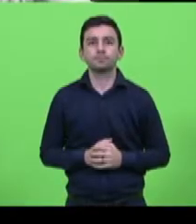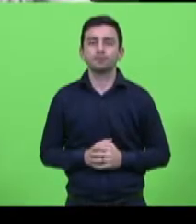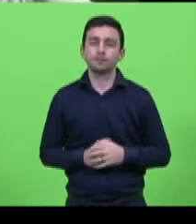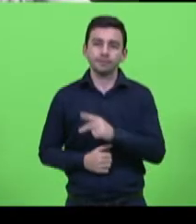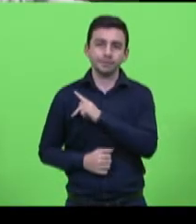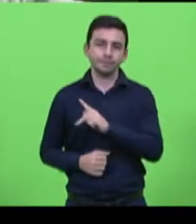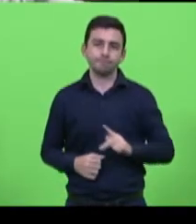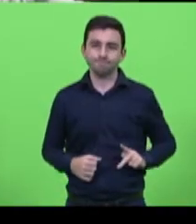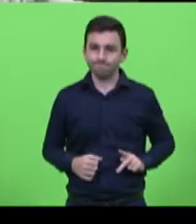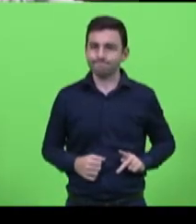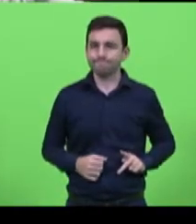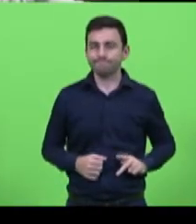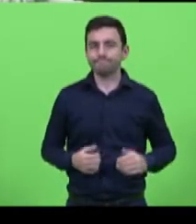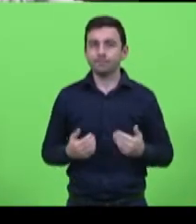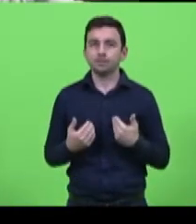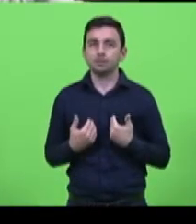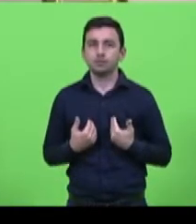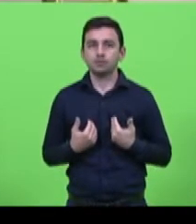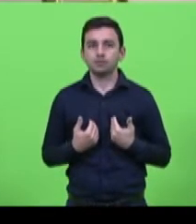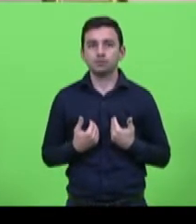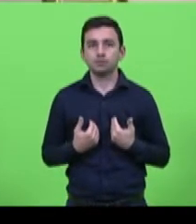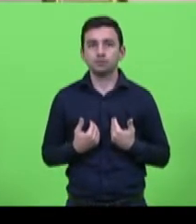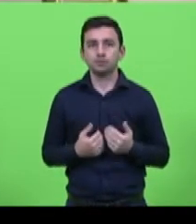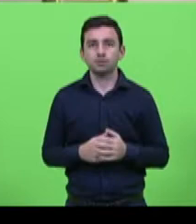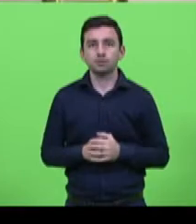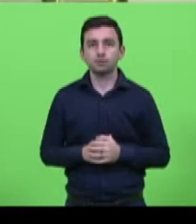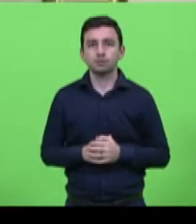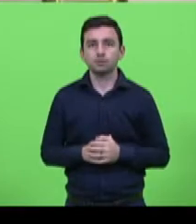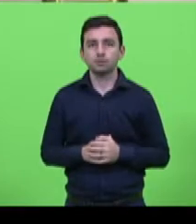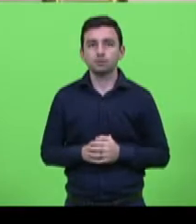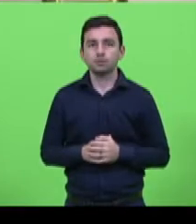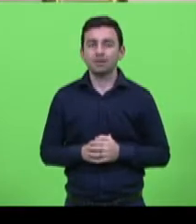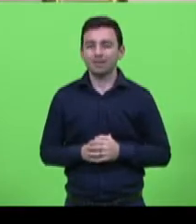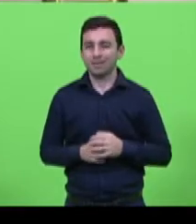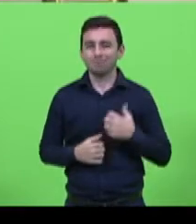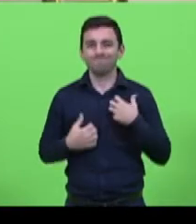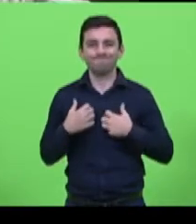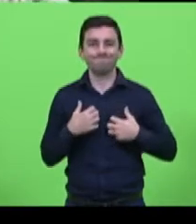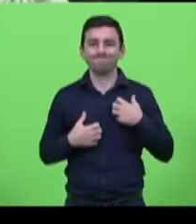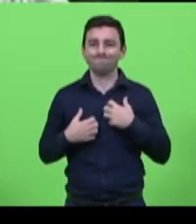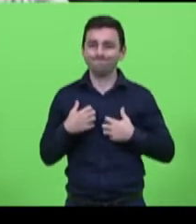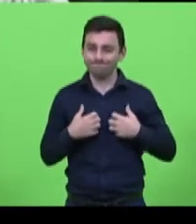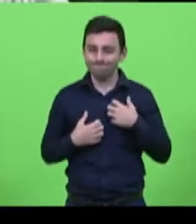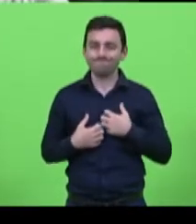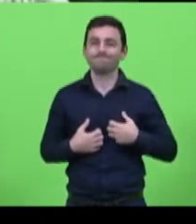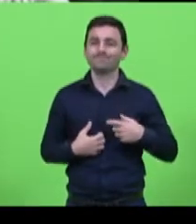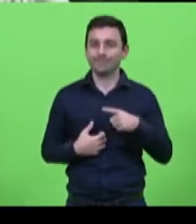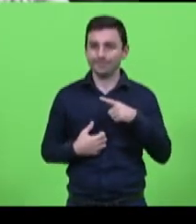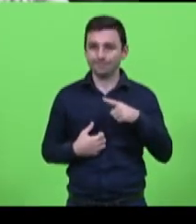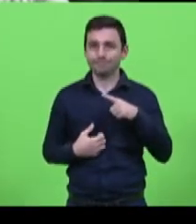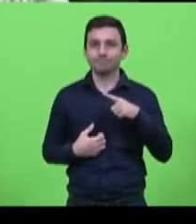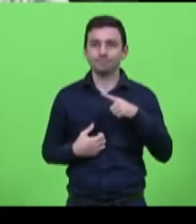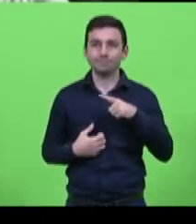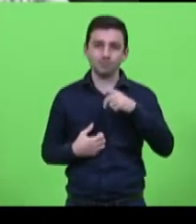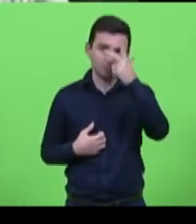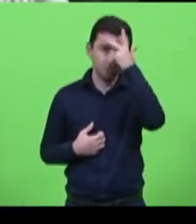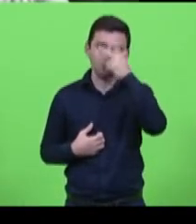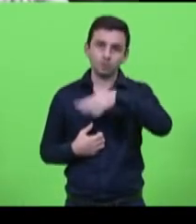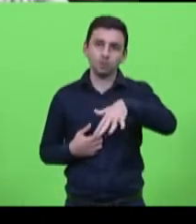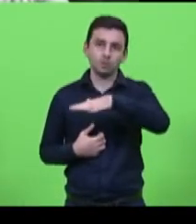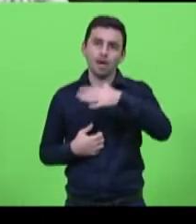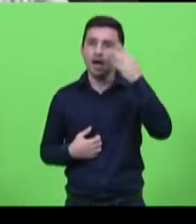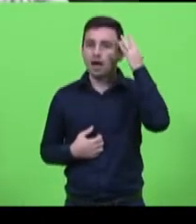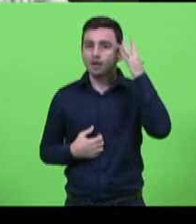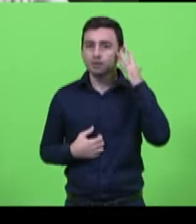presidente, eu fico muito revoltado, de certa forma, quando as pessoas acham que o que está